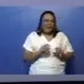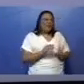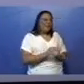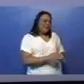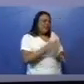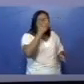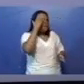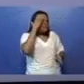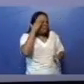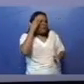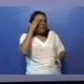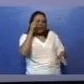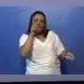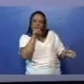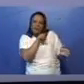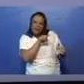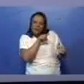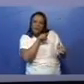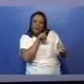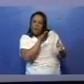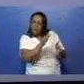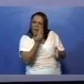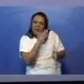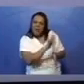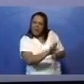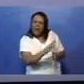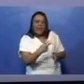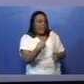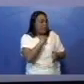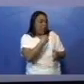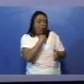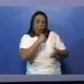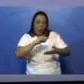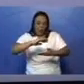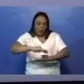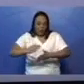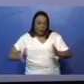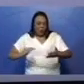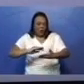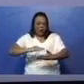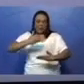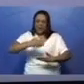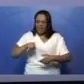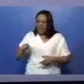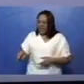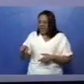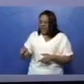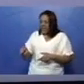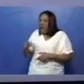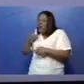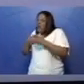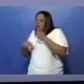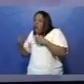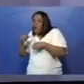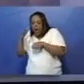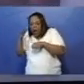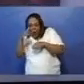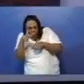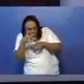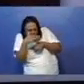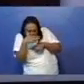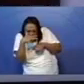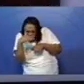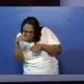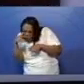aí, aguça aquela vontade de conseguir, de ver o que tem lá. Tinha uma caixa que ela nunca podia abrir. E até que certo